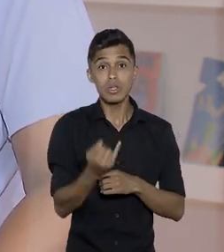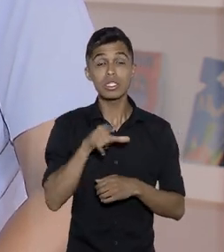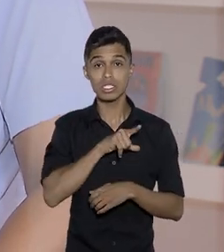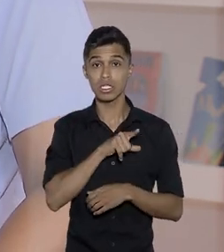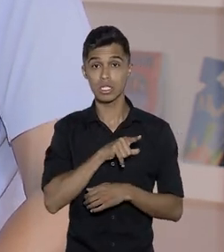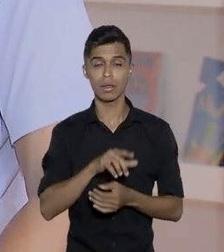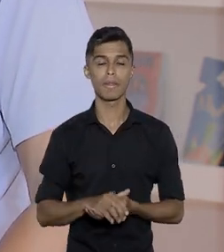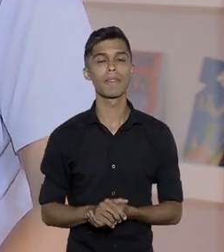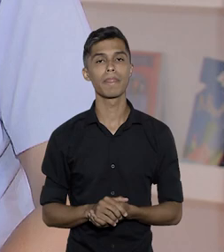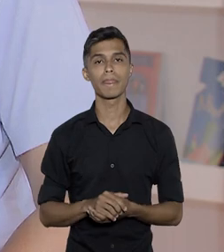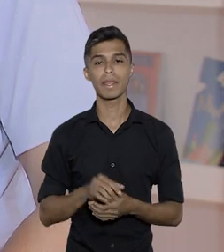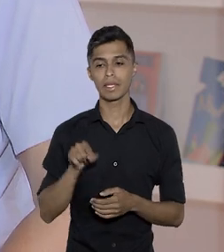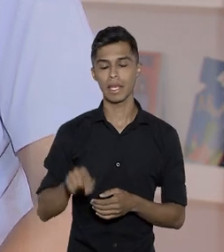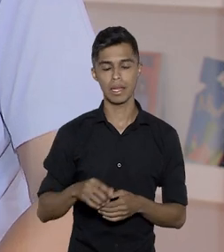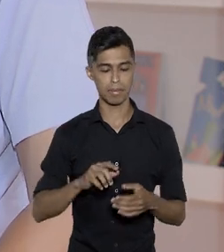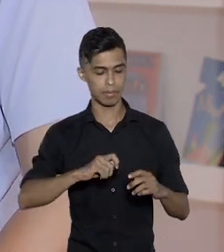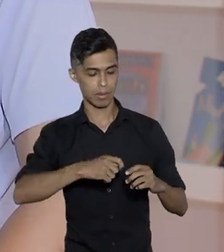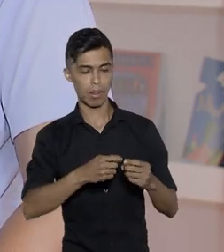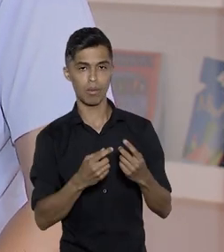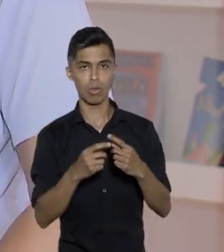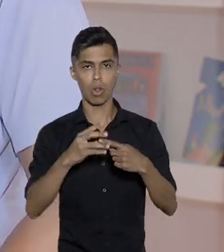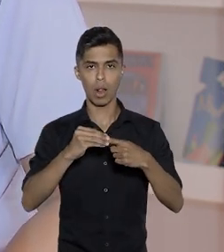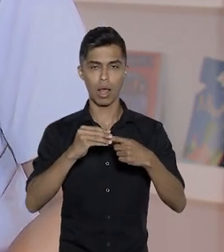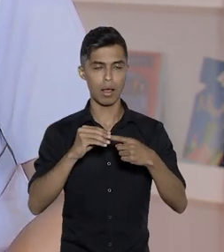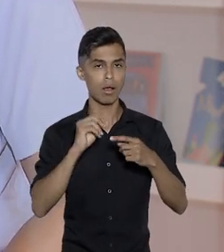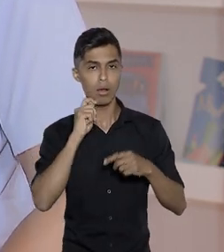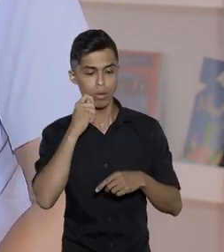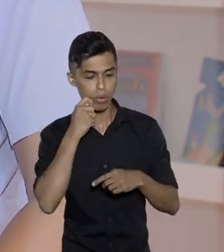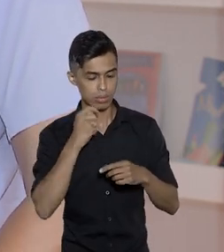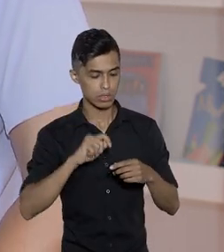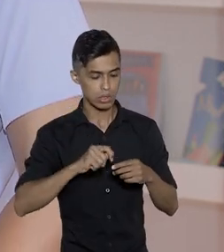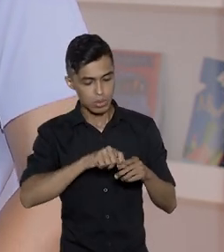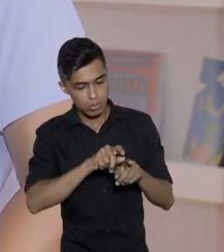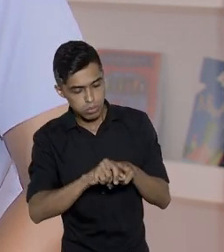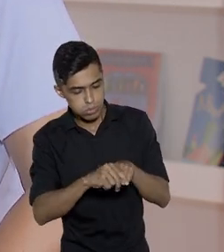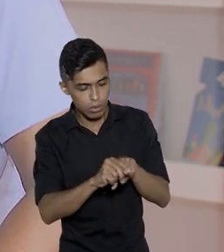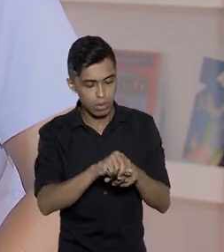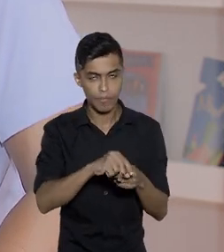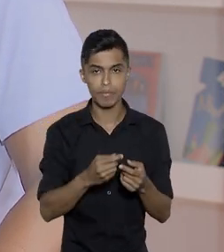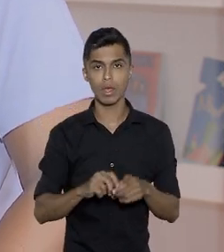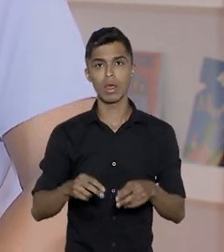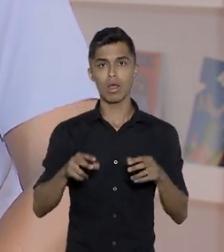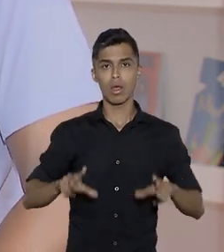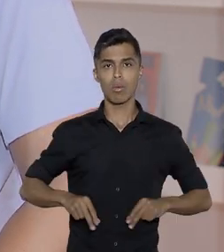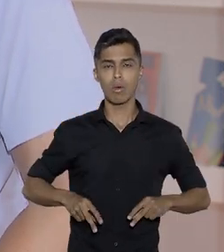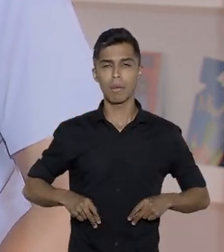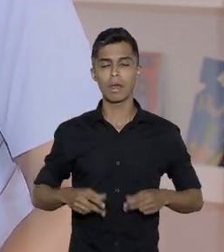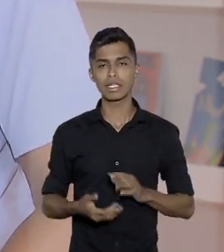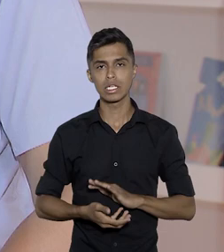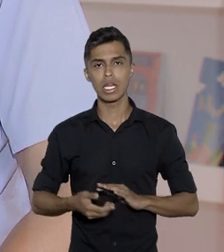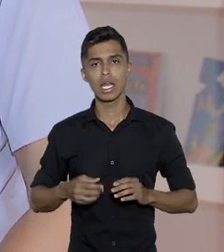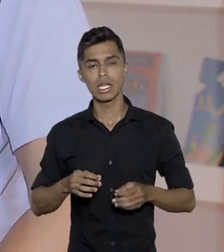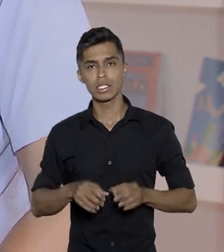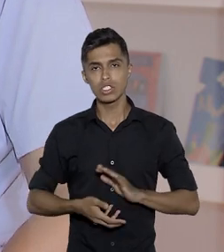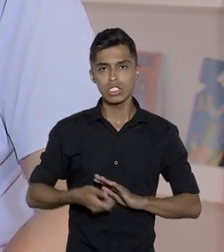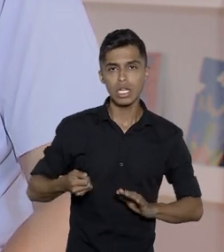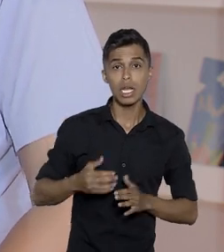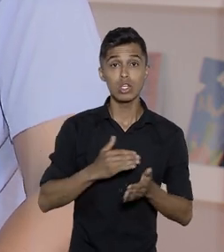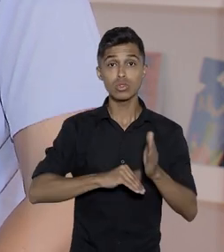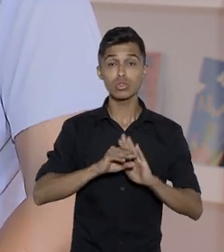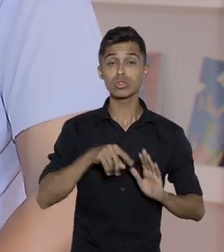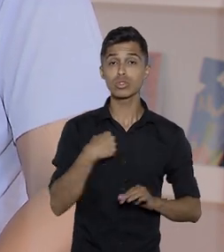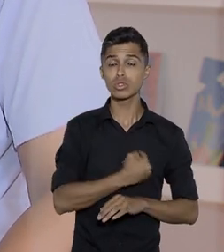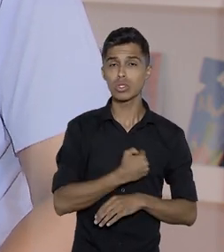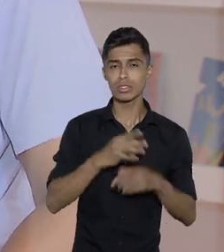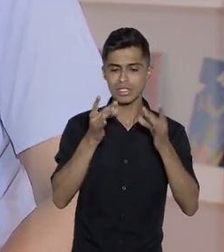alfabetização dela que ao pegar num lápis o Saber Comer sozinha o desfraldar então isso tudo a gente consegue